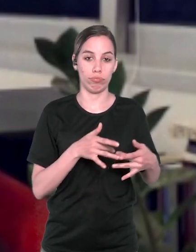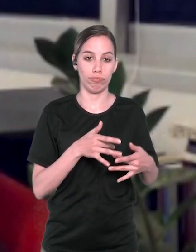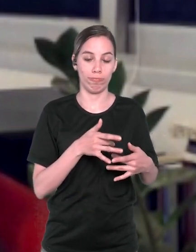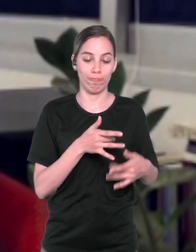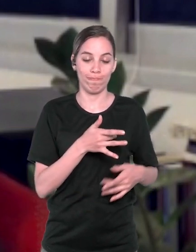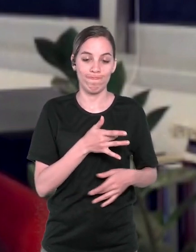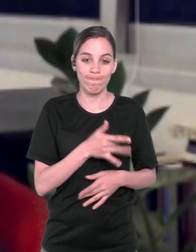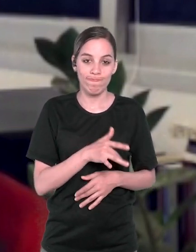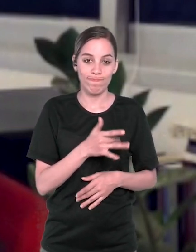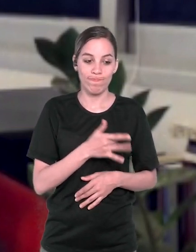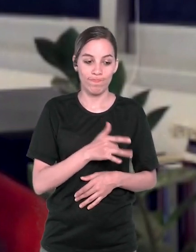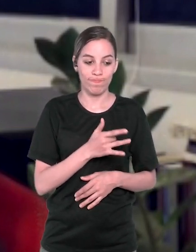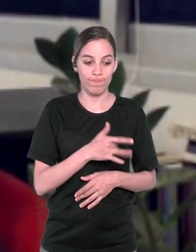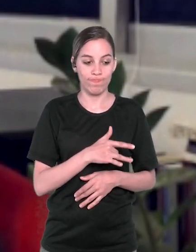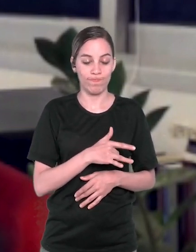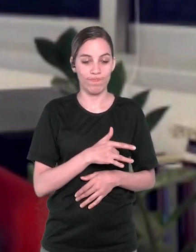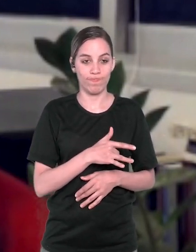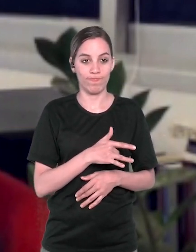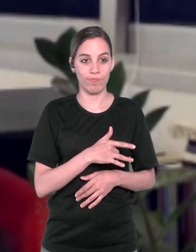esse exercício de compaixão.